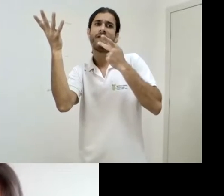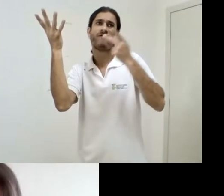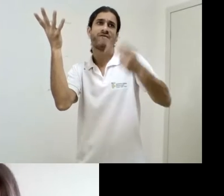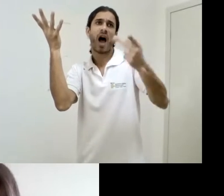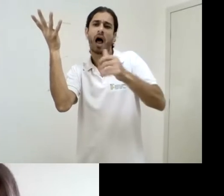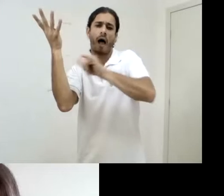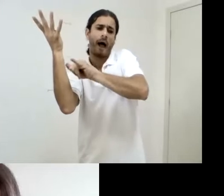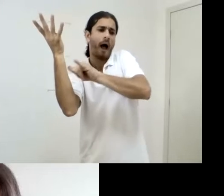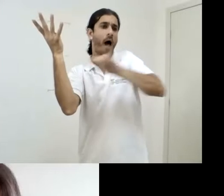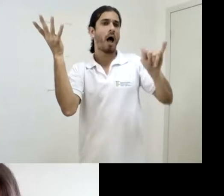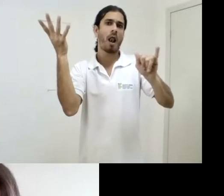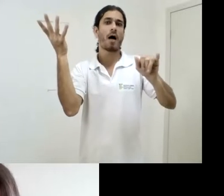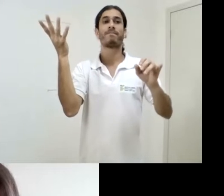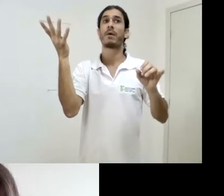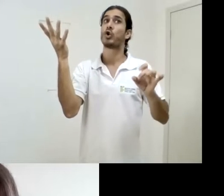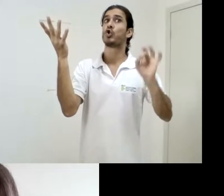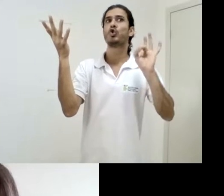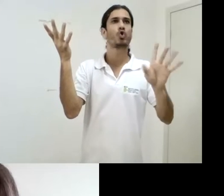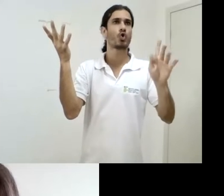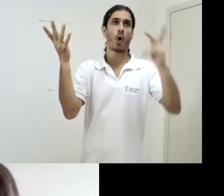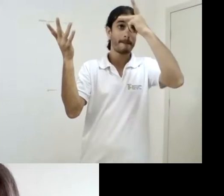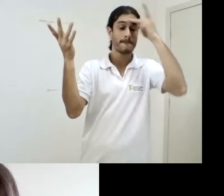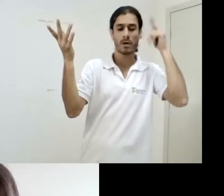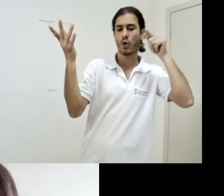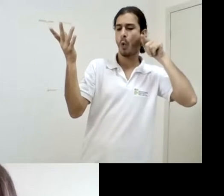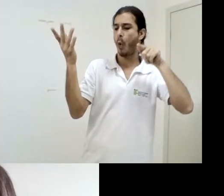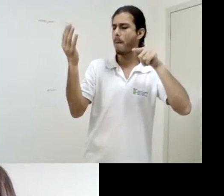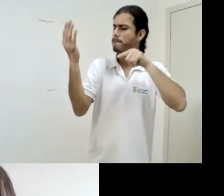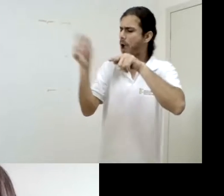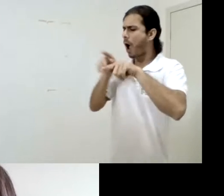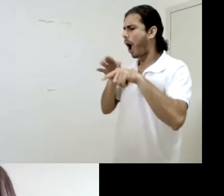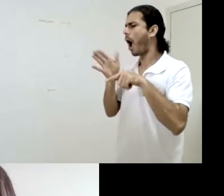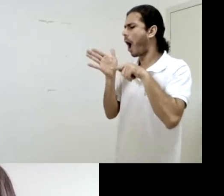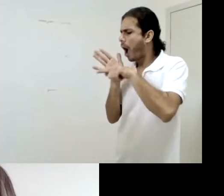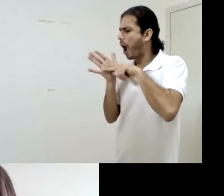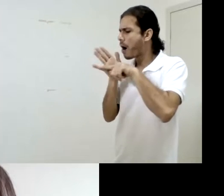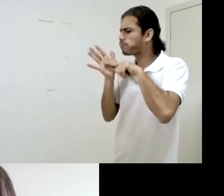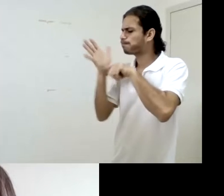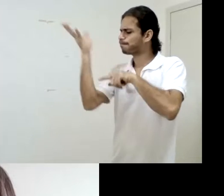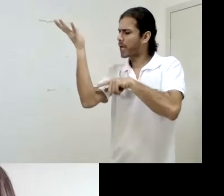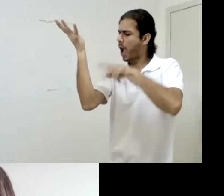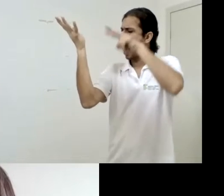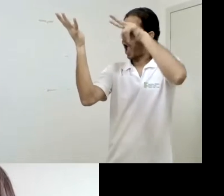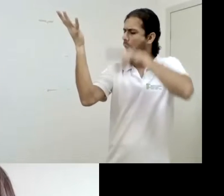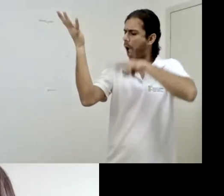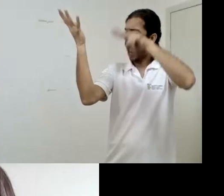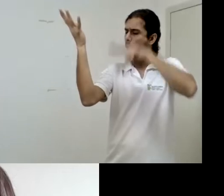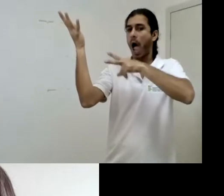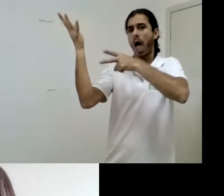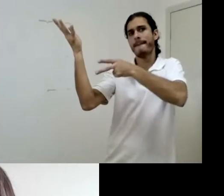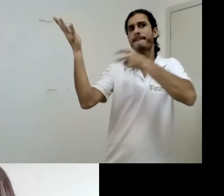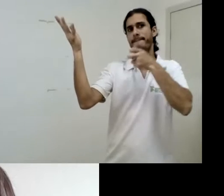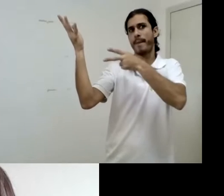você pode também, professora, fazer o seguinte, por exemplo, e aí você tem razão. Como que os dados